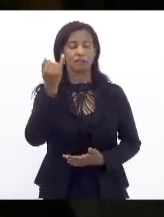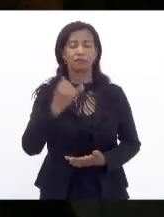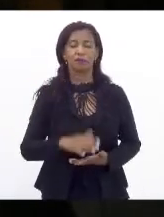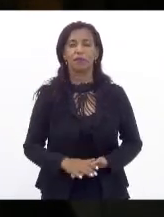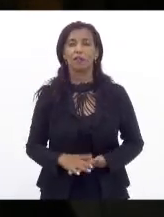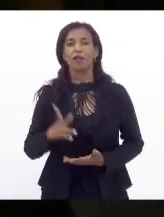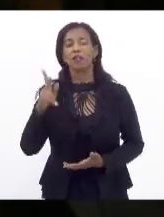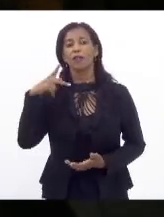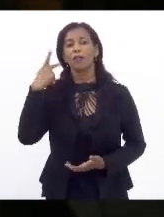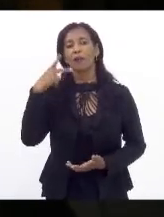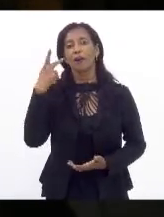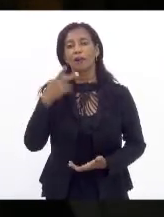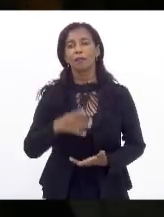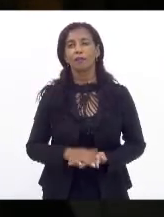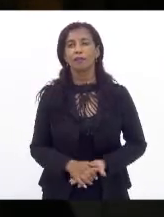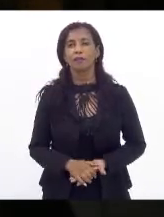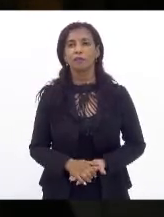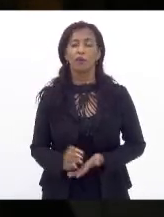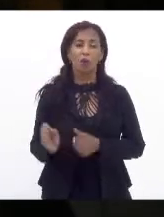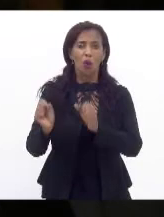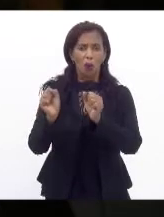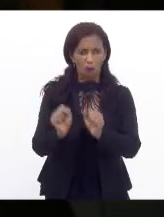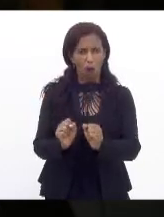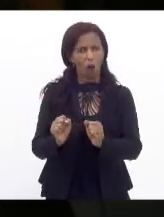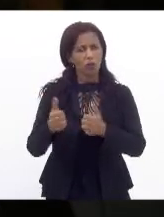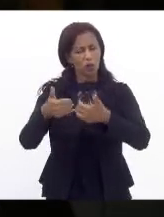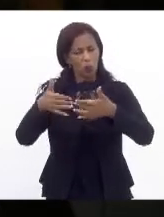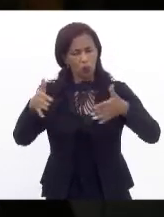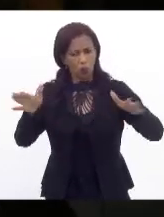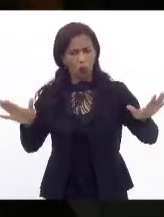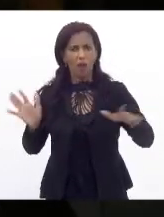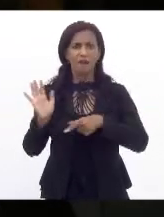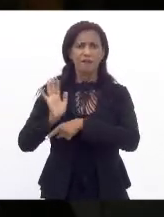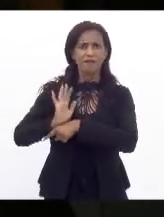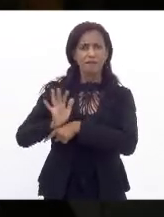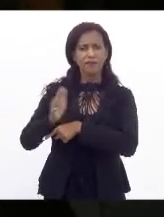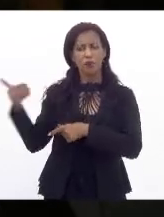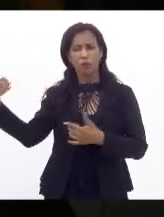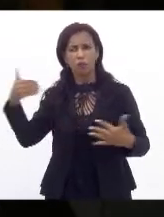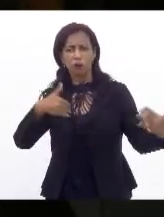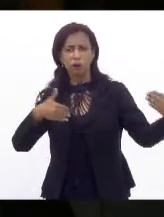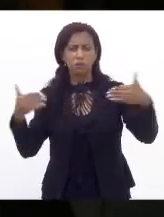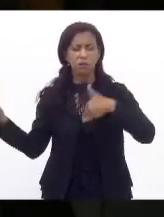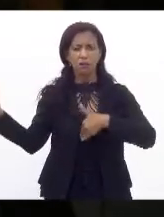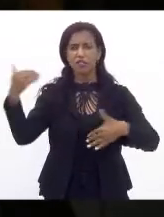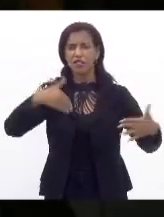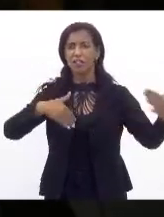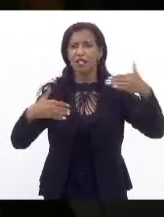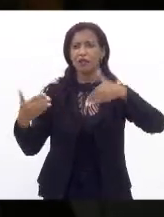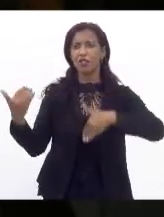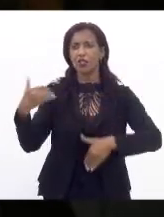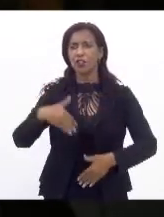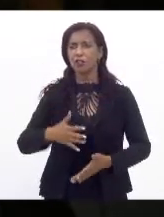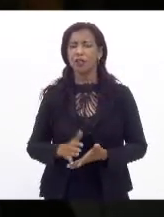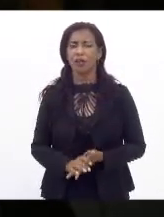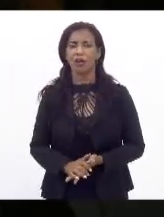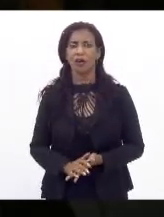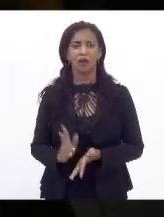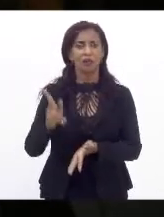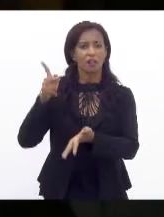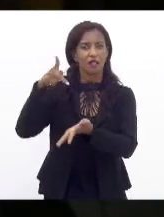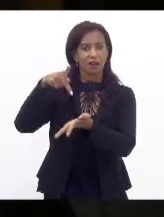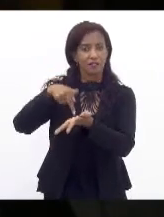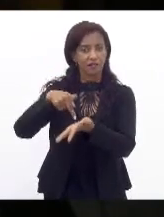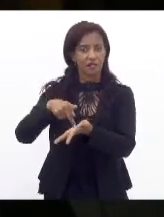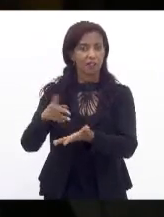o Parlamento possa abrigar diversos filmes que mostrem a realidade do